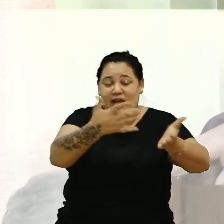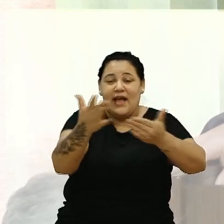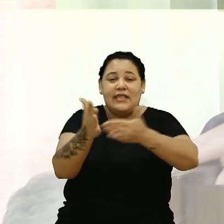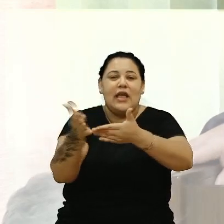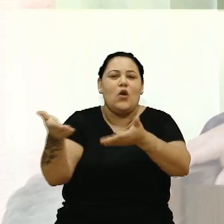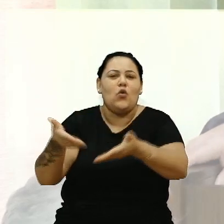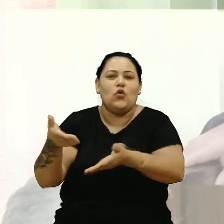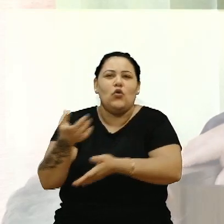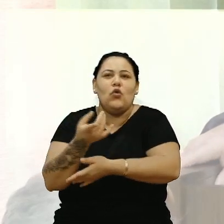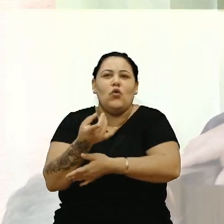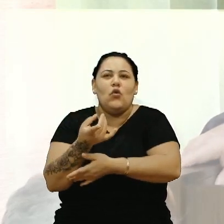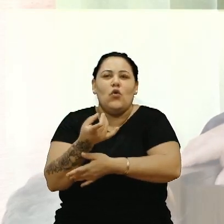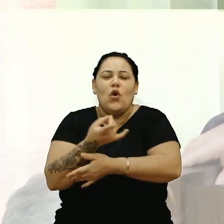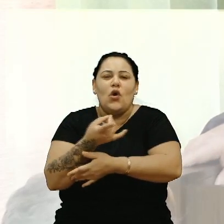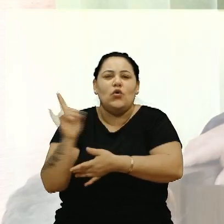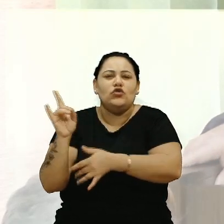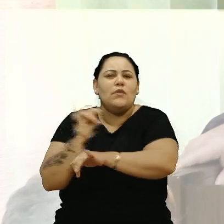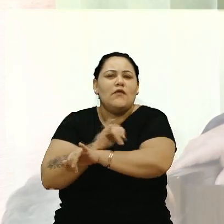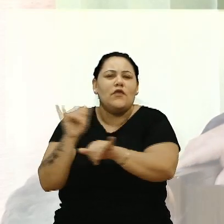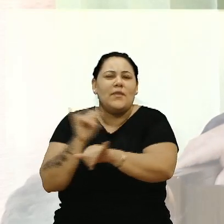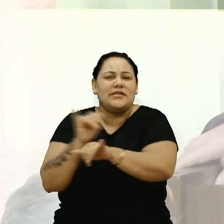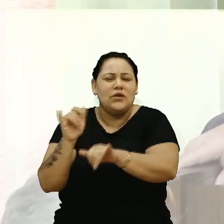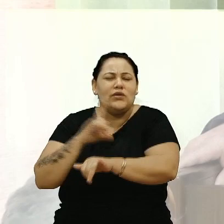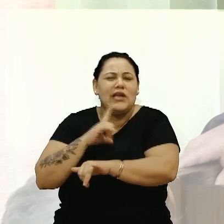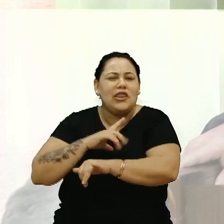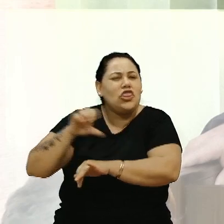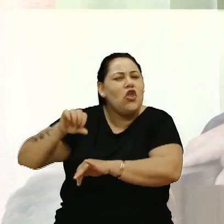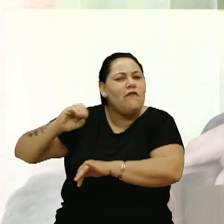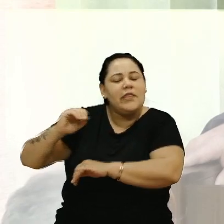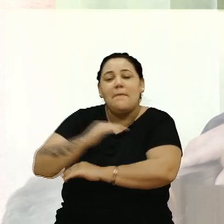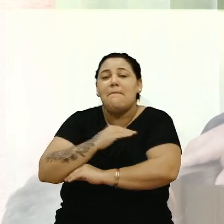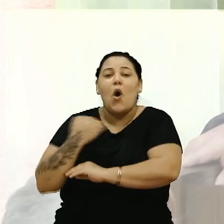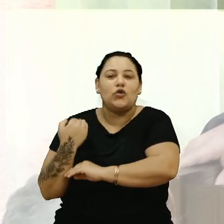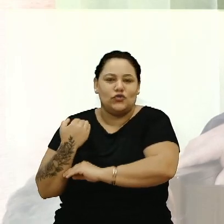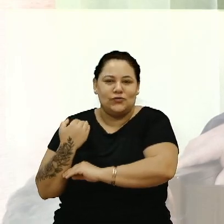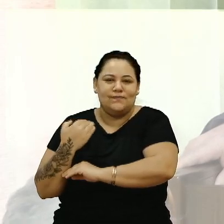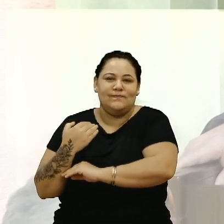para os últimos boletins, 90 mortos,